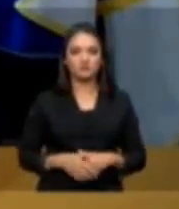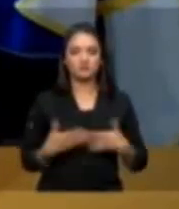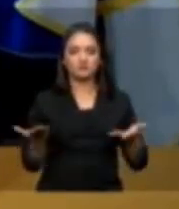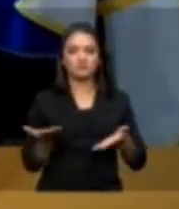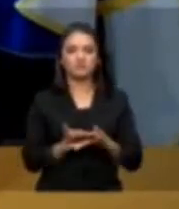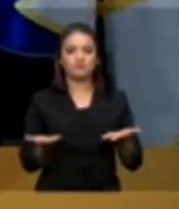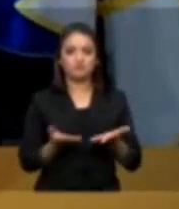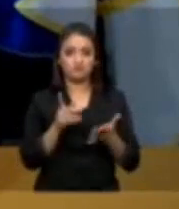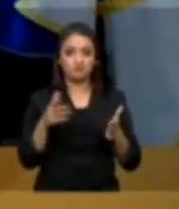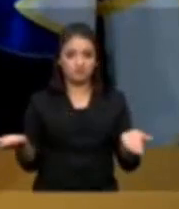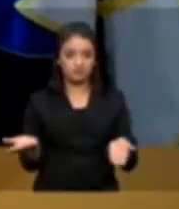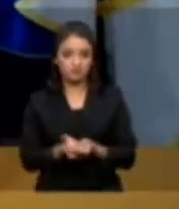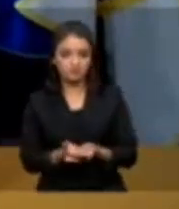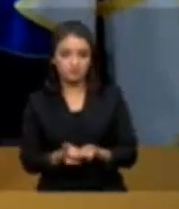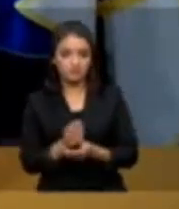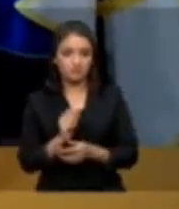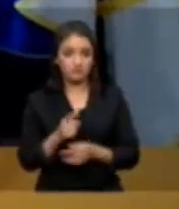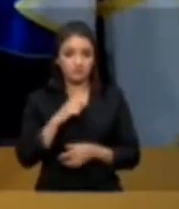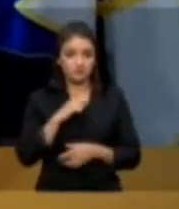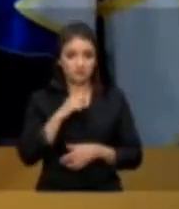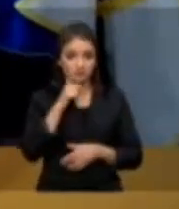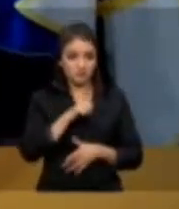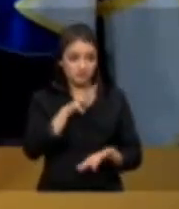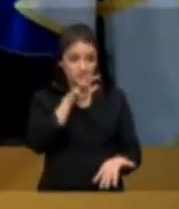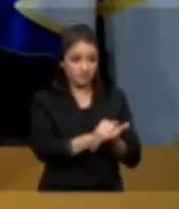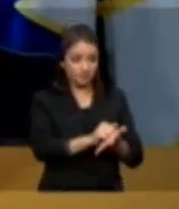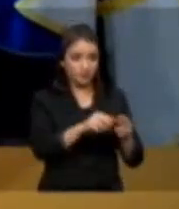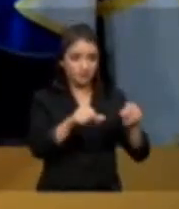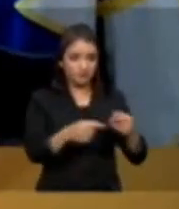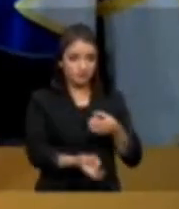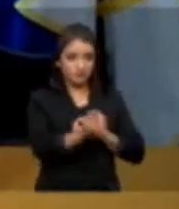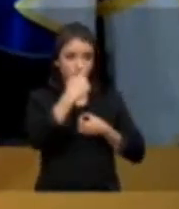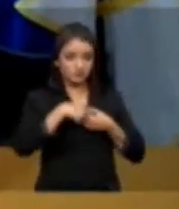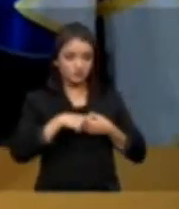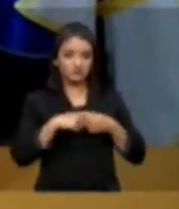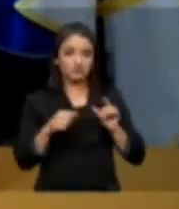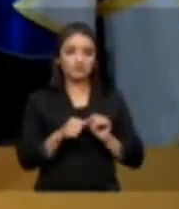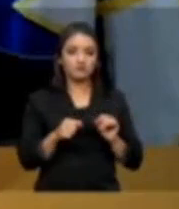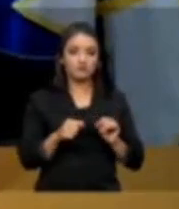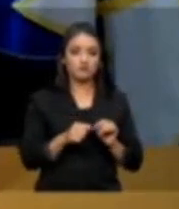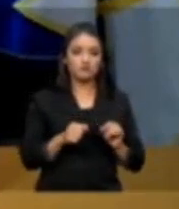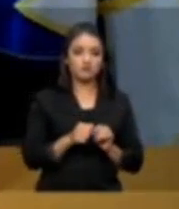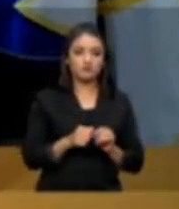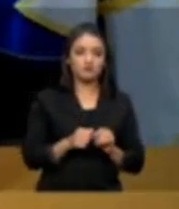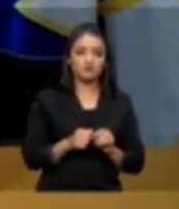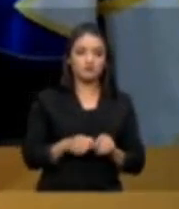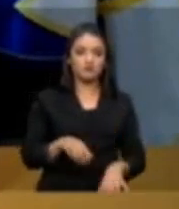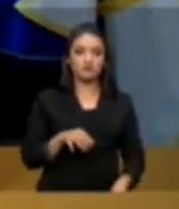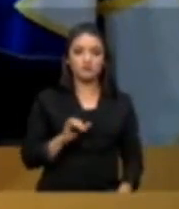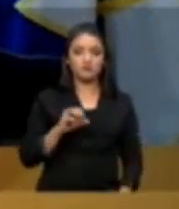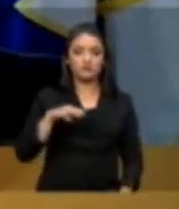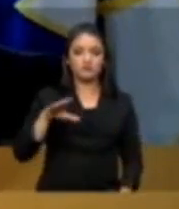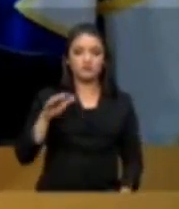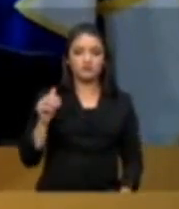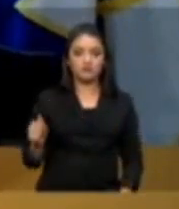uma ação de reintegração de posse, ajuizada pela Fundação de Amparo Tecnológico ao Meio